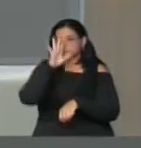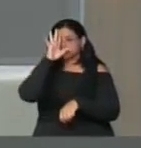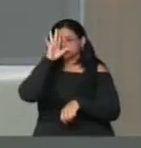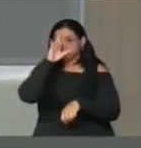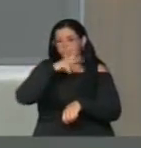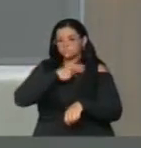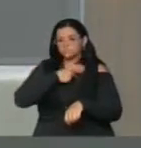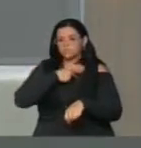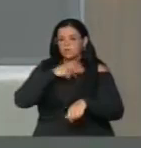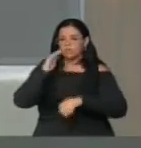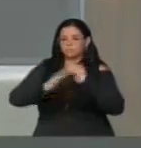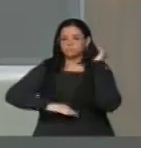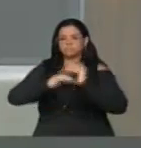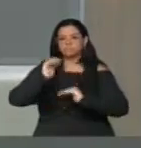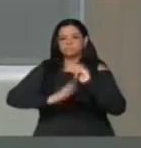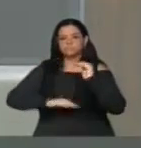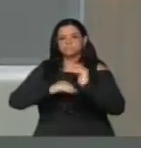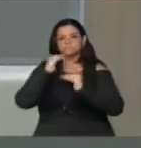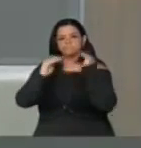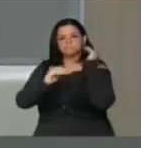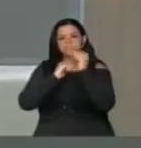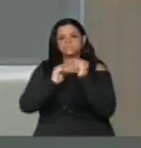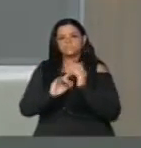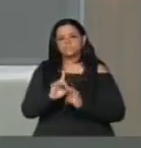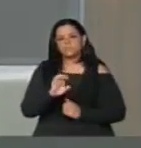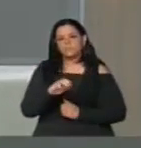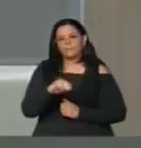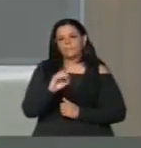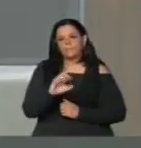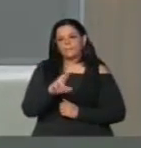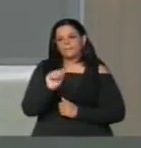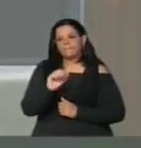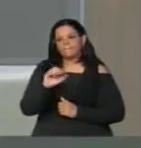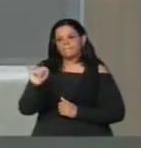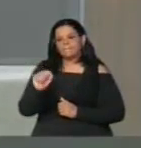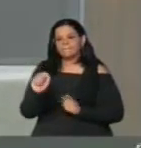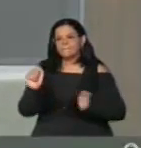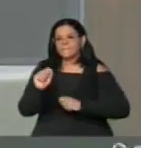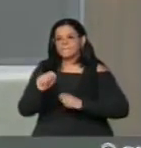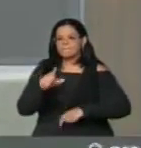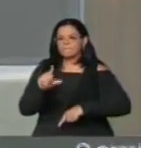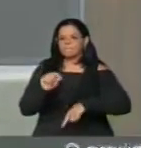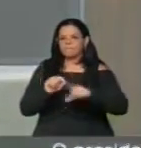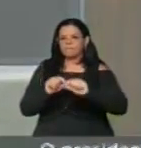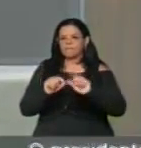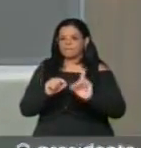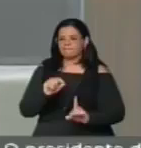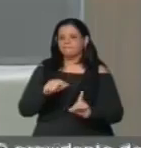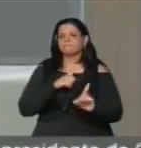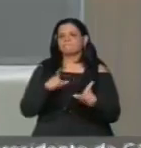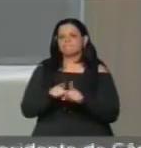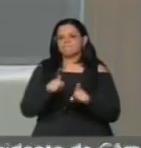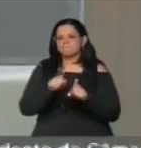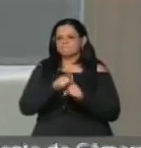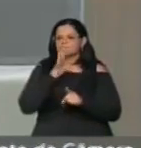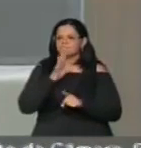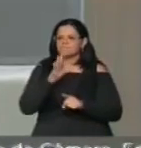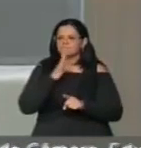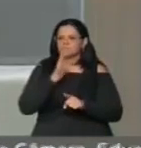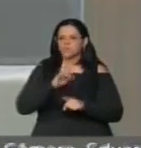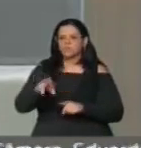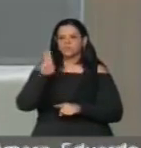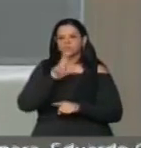participar ativamente da vida democrática, podendo ter pleno conhecimento dos seus direitos e deveres e